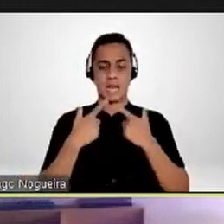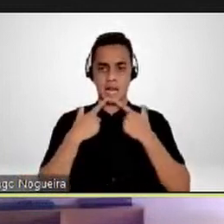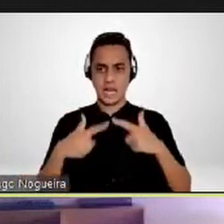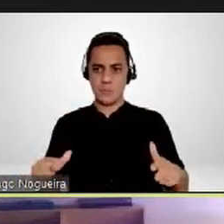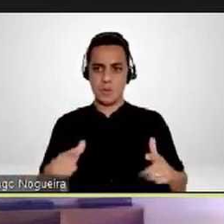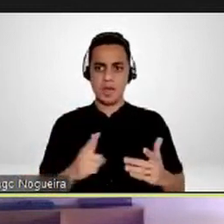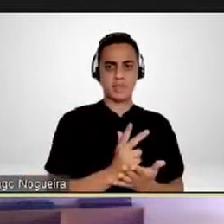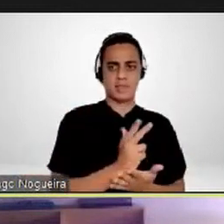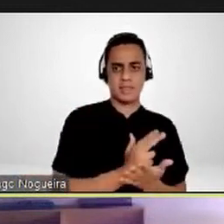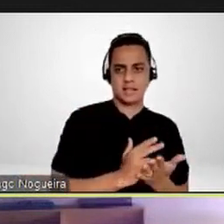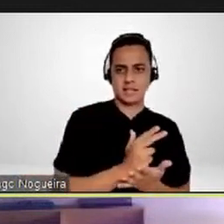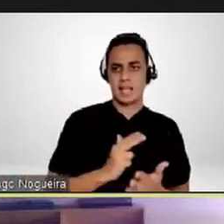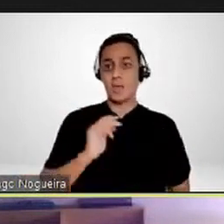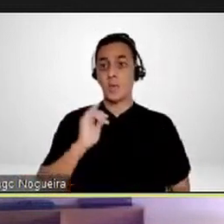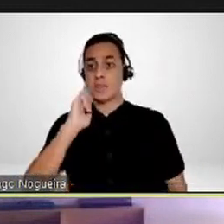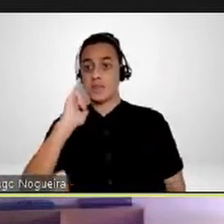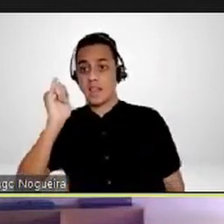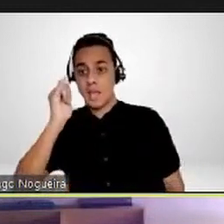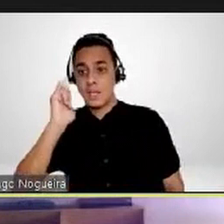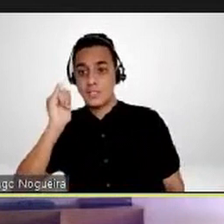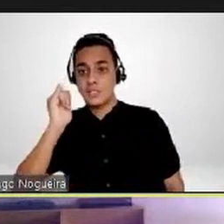associadas, traduzem o universo de